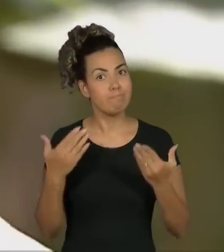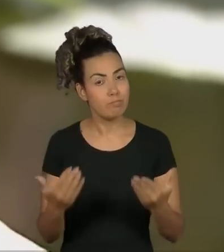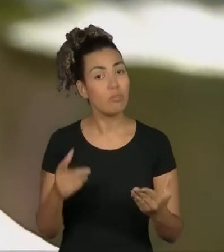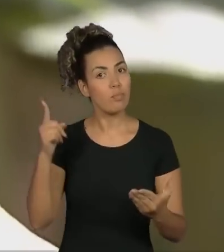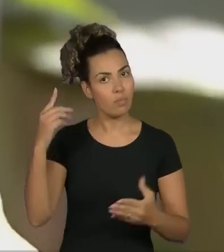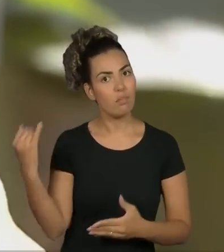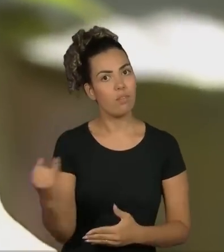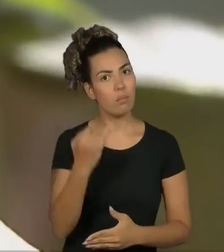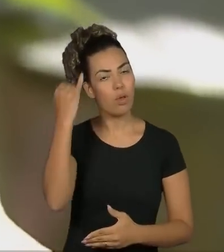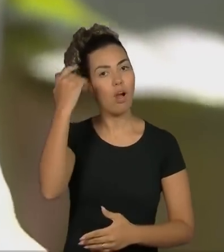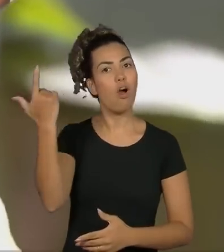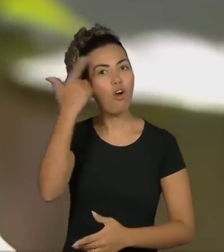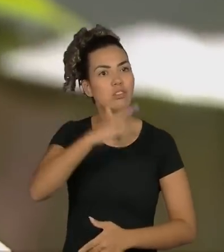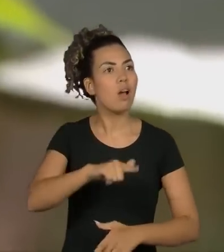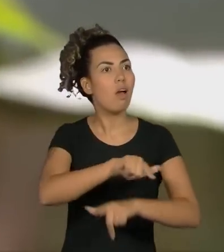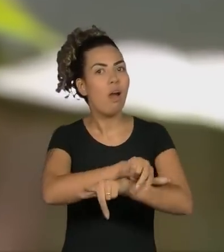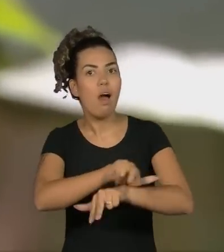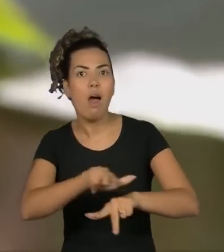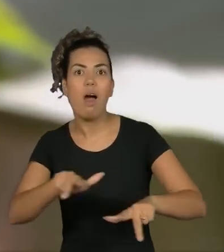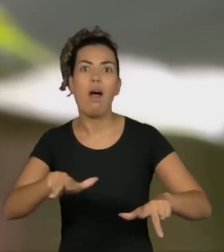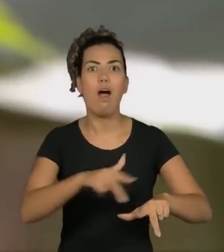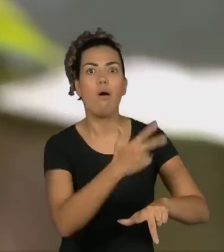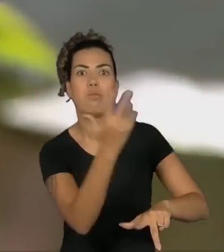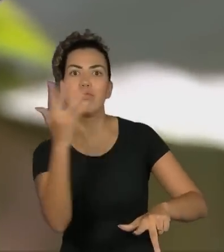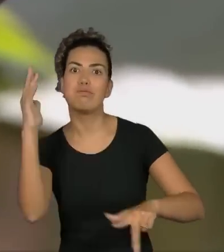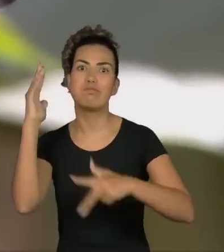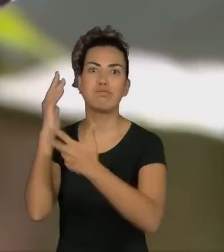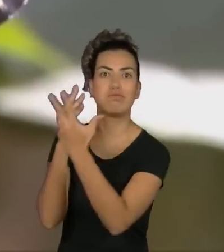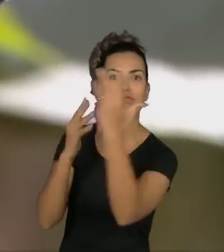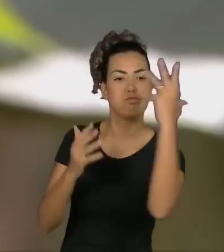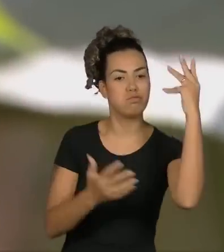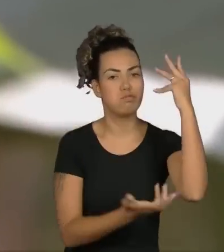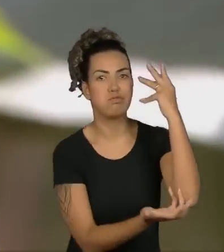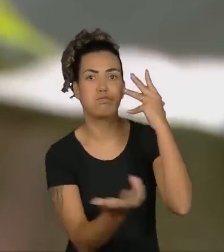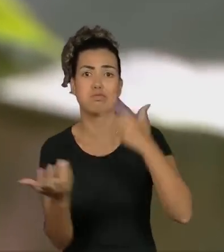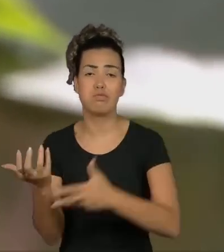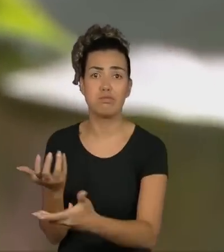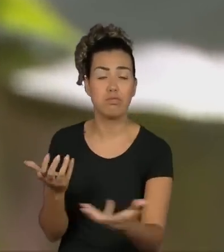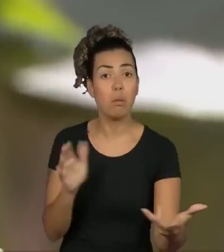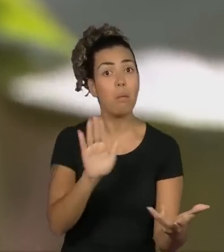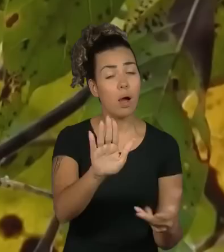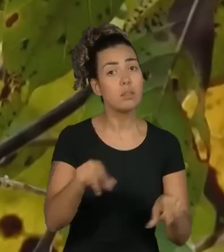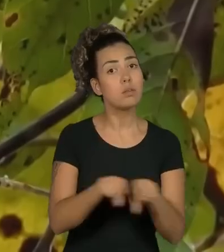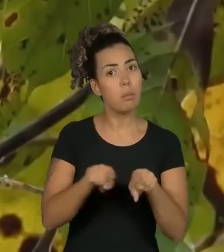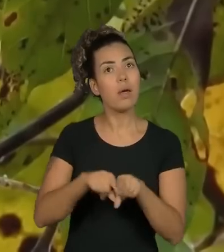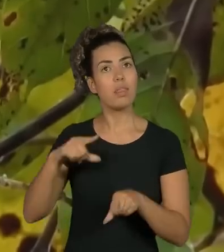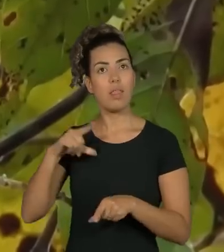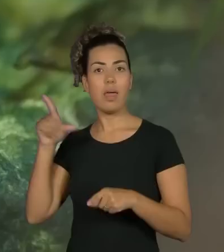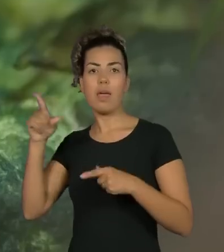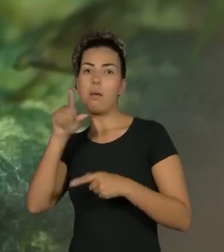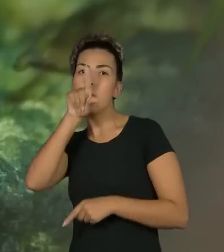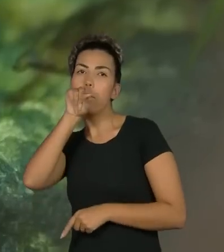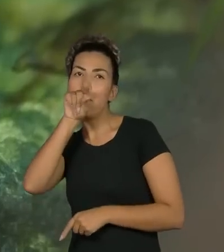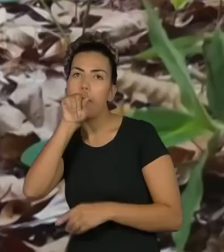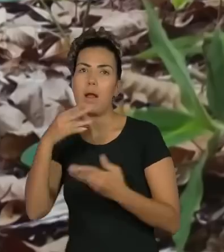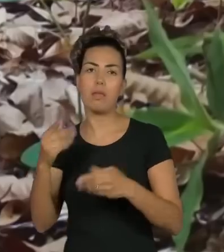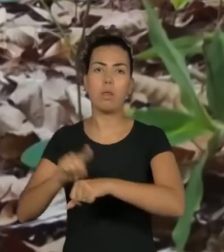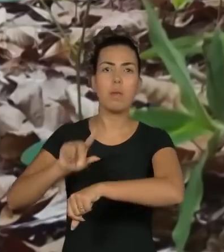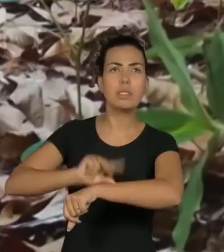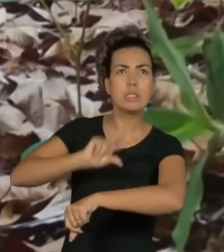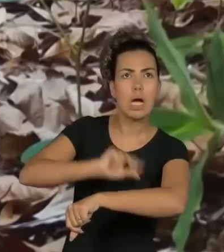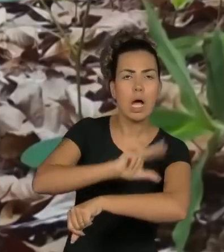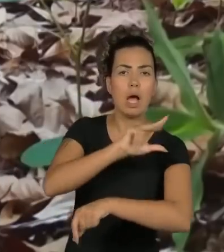da biodiversidade também fazem parte da cadeia alimentar de diversas espécies de aves, répteis